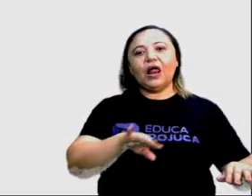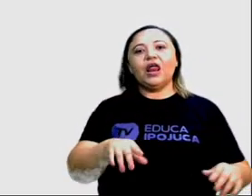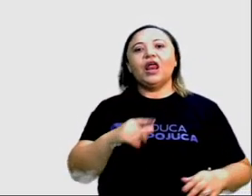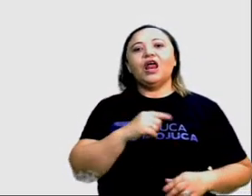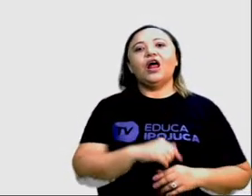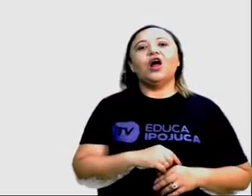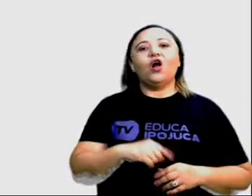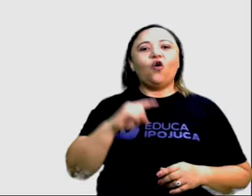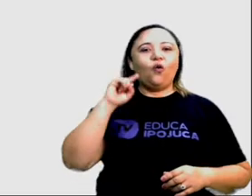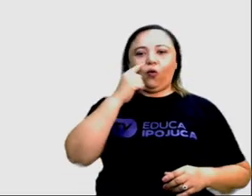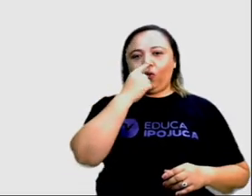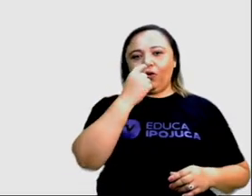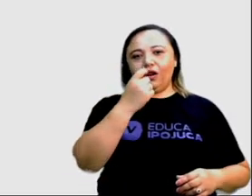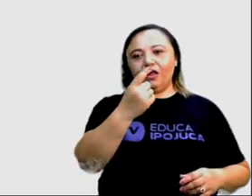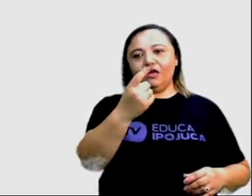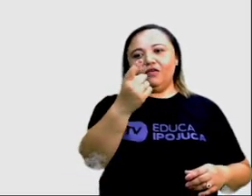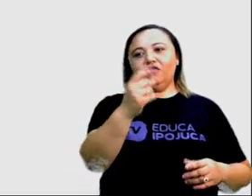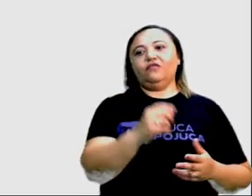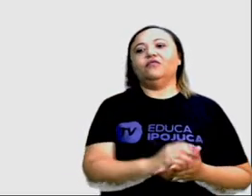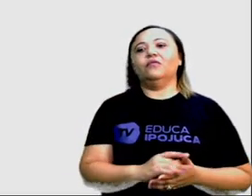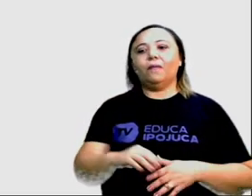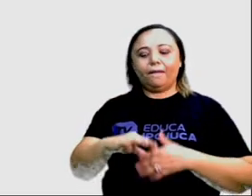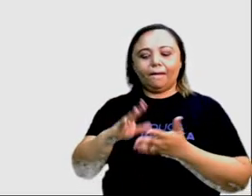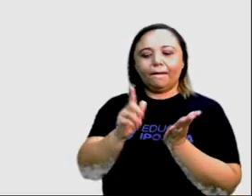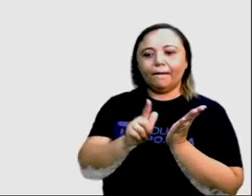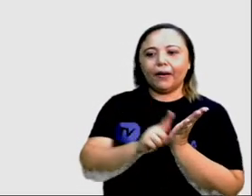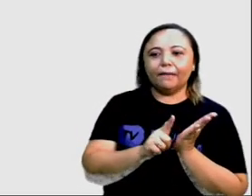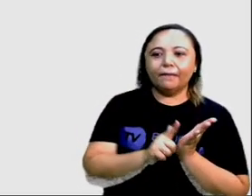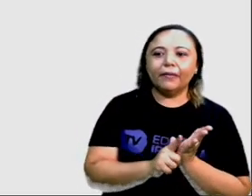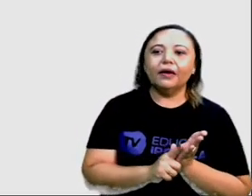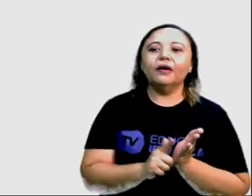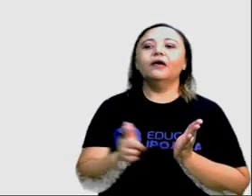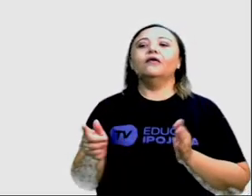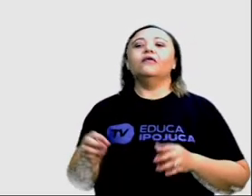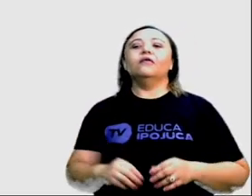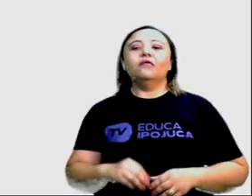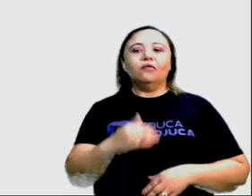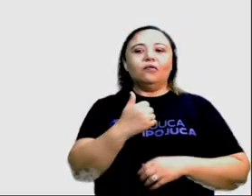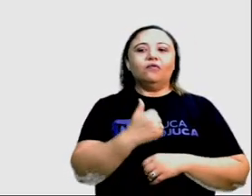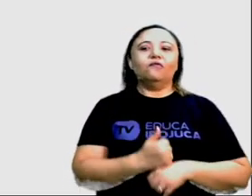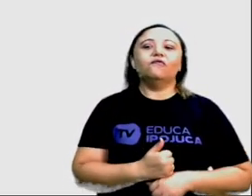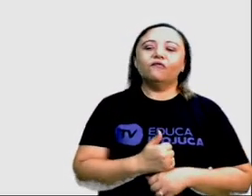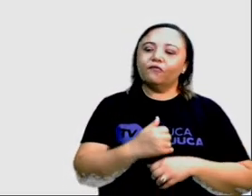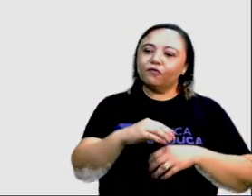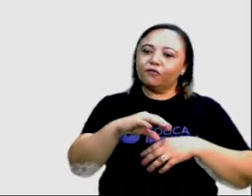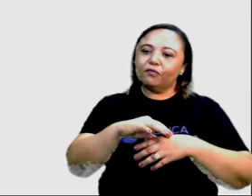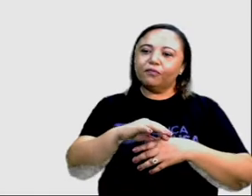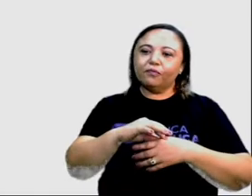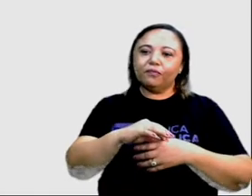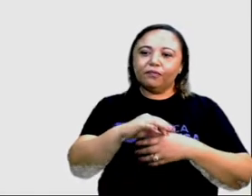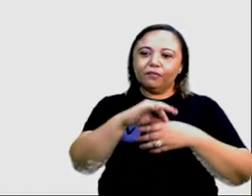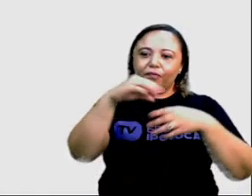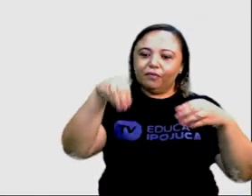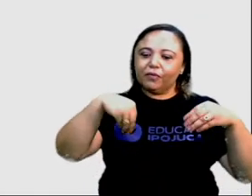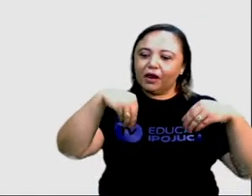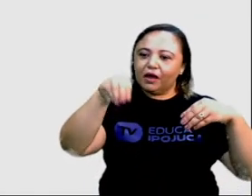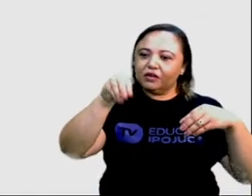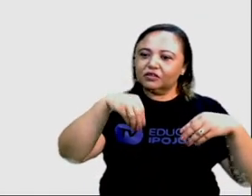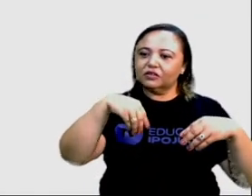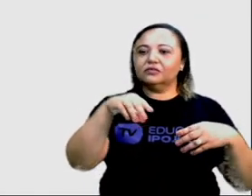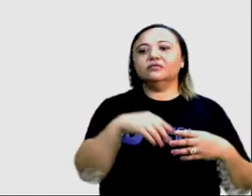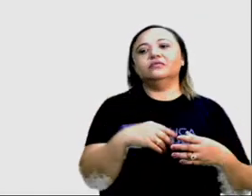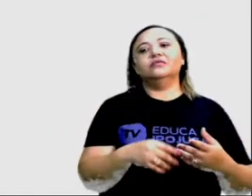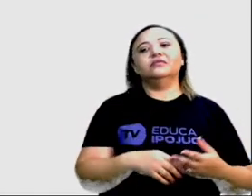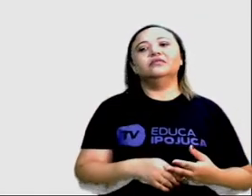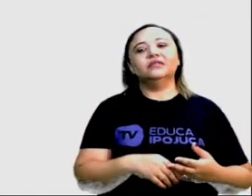papel, plástico, vidro, metal, os materiais orgânicos e os não recicláveis. A gente coloca tudo separado. Isso vai